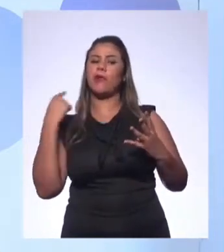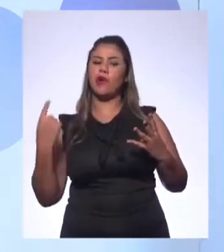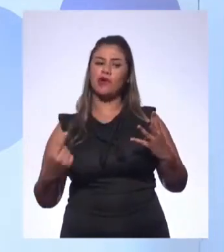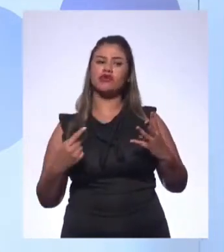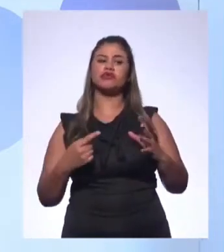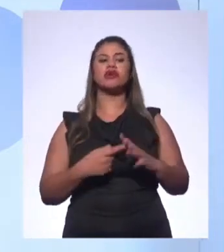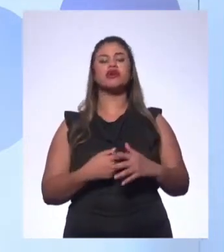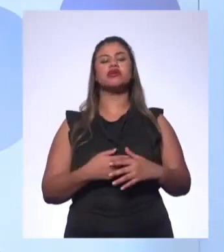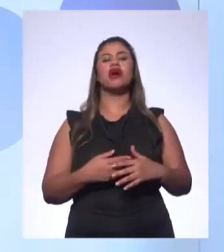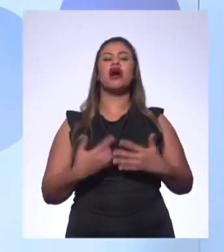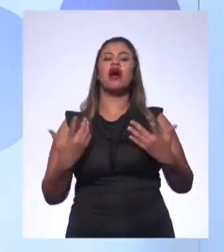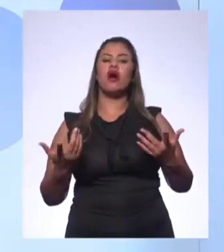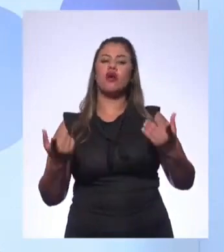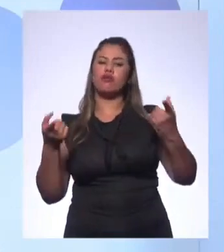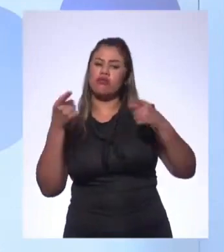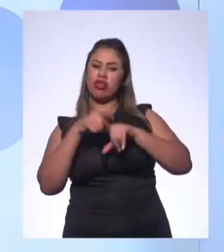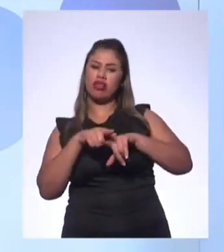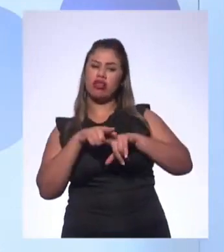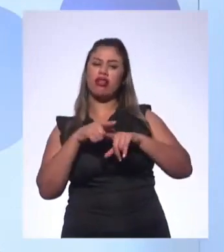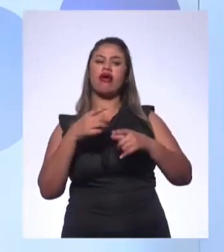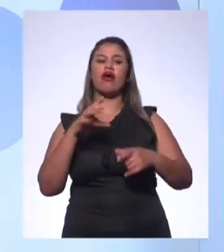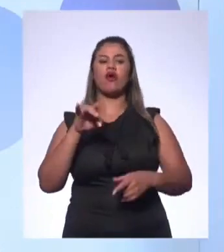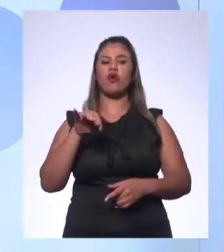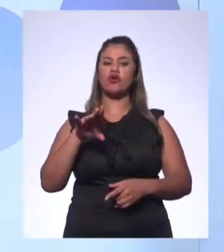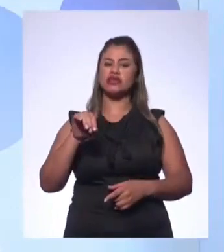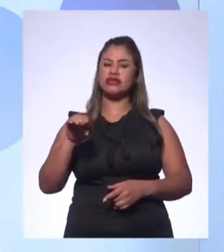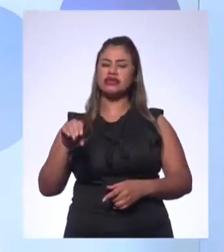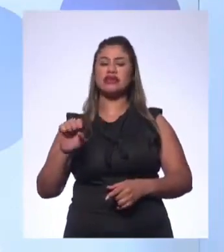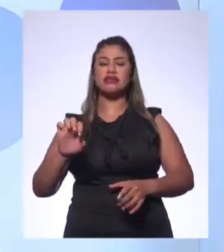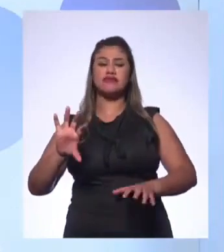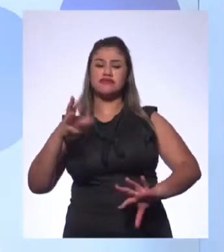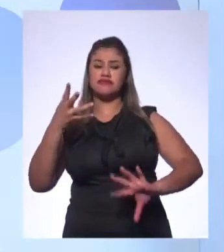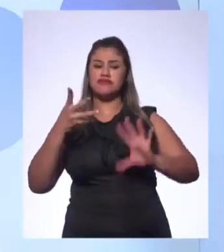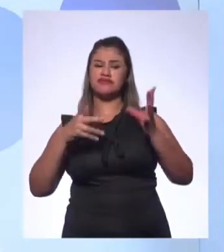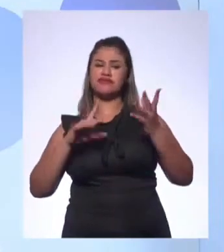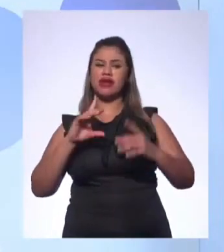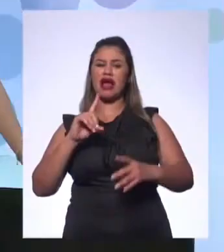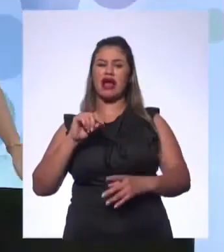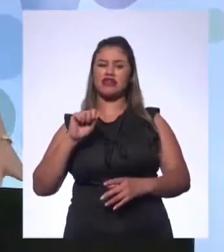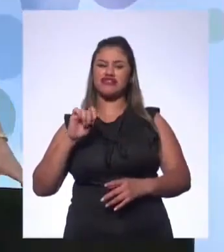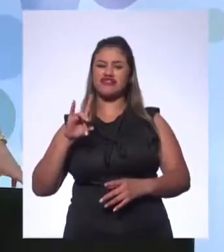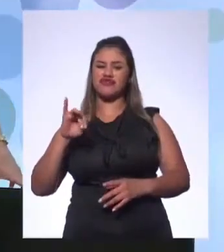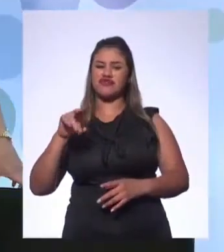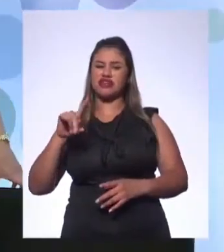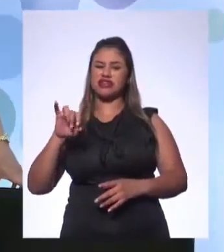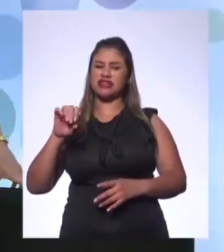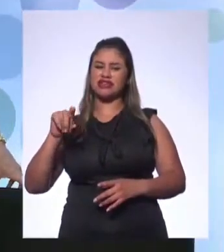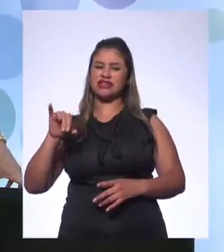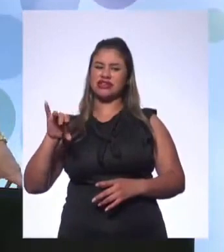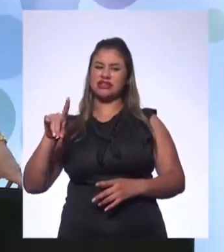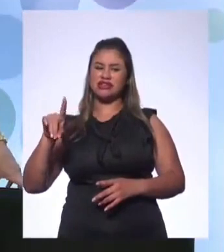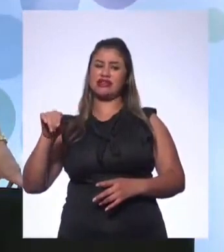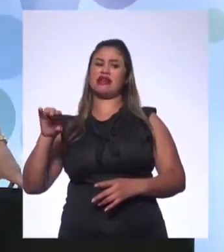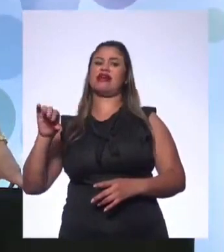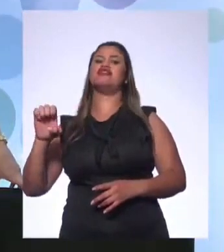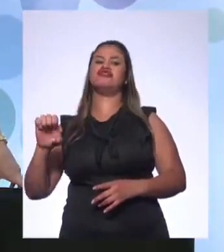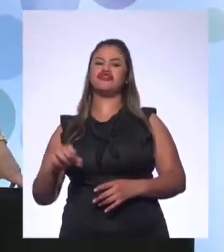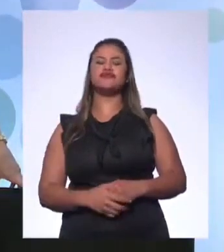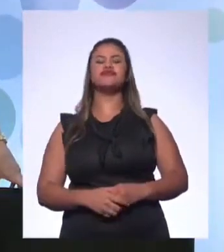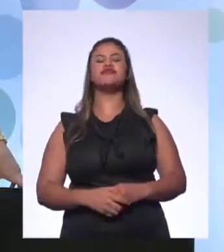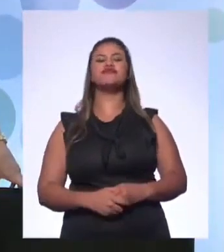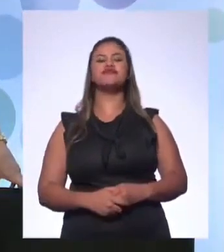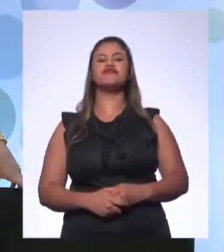colocaram adversidade, concessiva, enfim. Tem a ver, mas a gente tem trabalhado com os alunos, né?